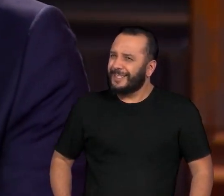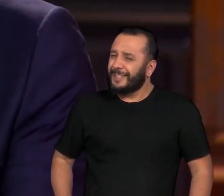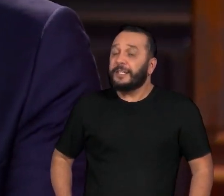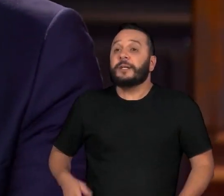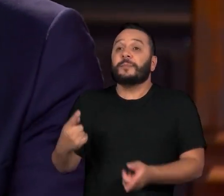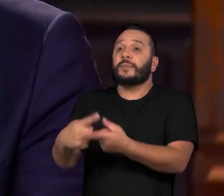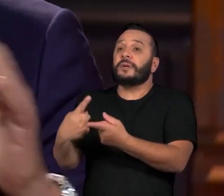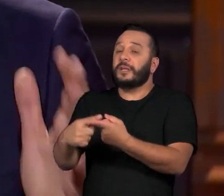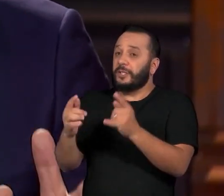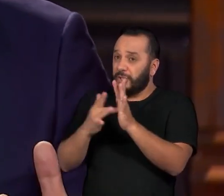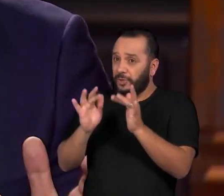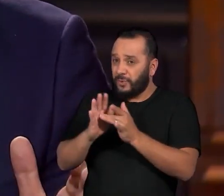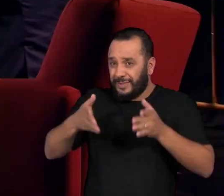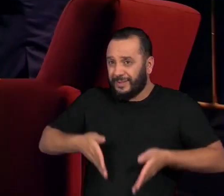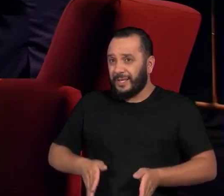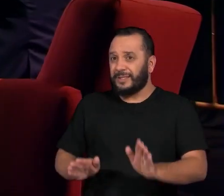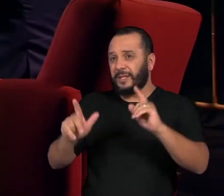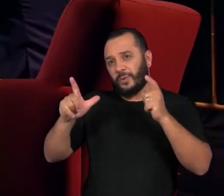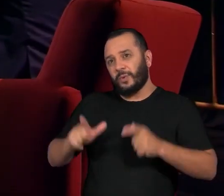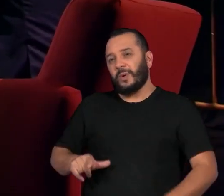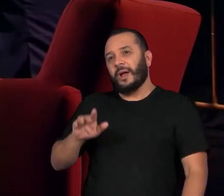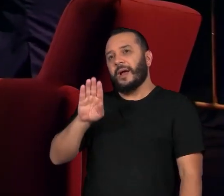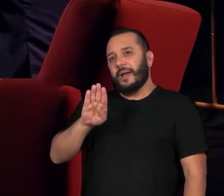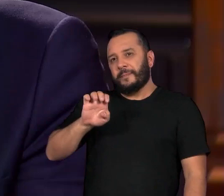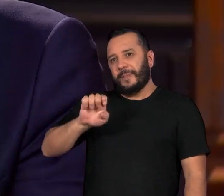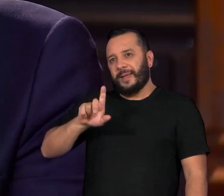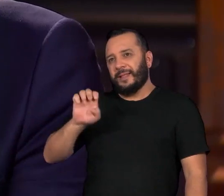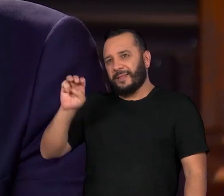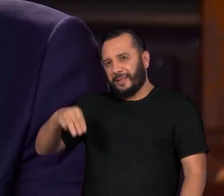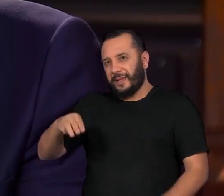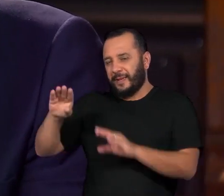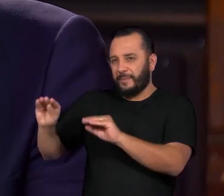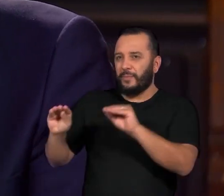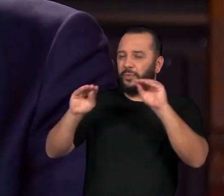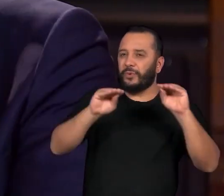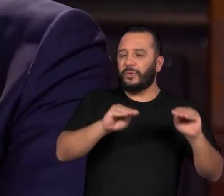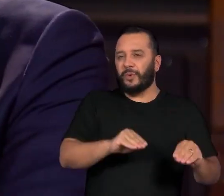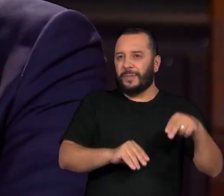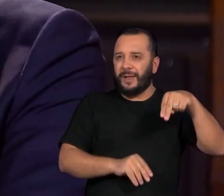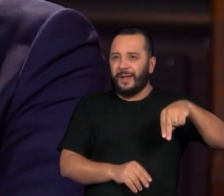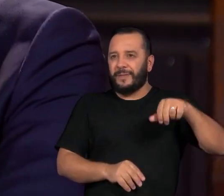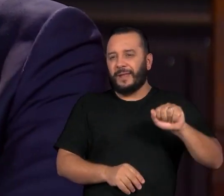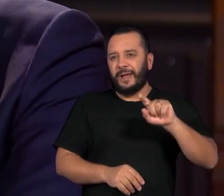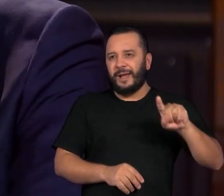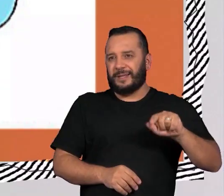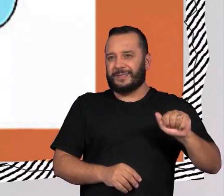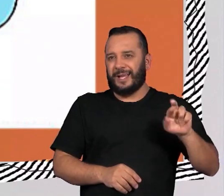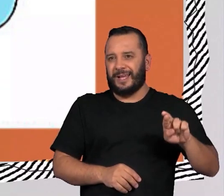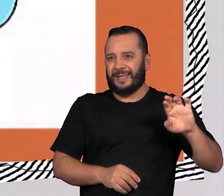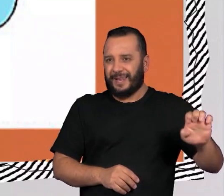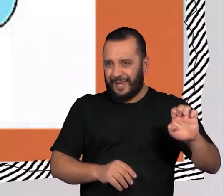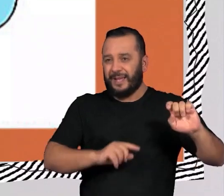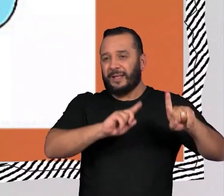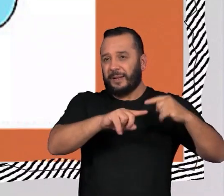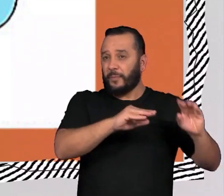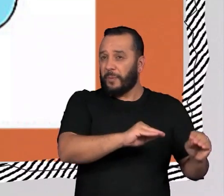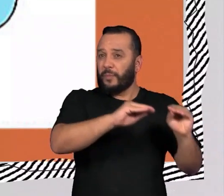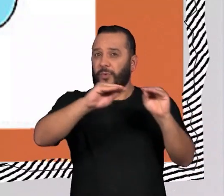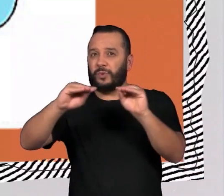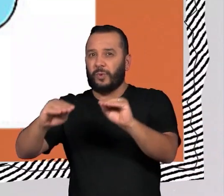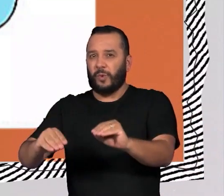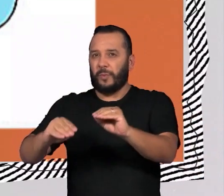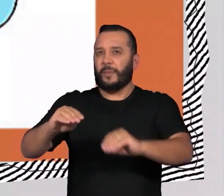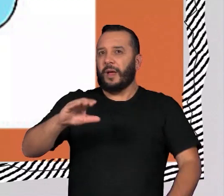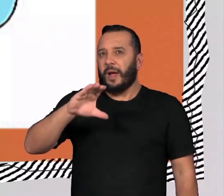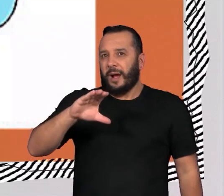nasceu em Belém e foi morar em Nazaré quando ele começou a vida pública ele passou de Nazaré para Cafarnaum